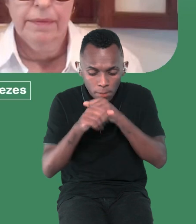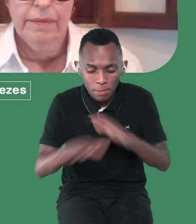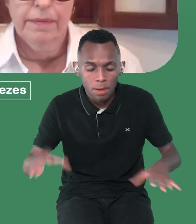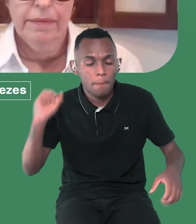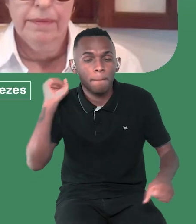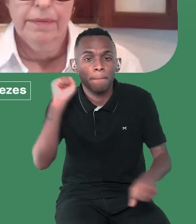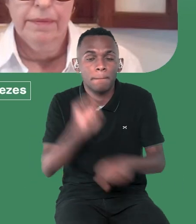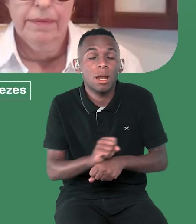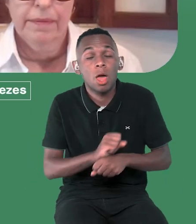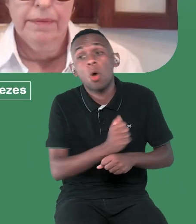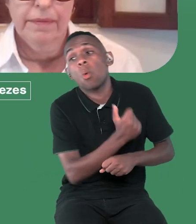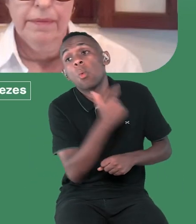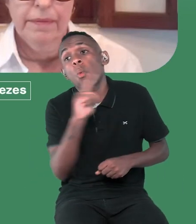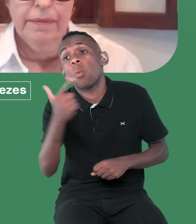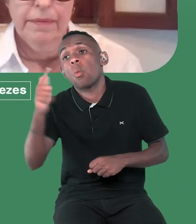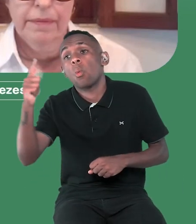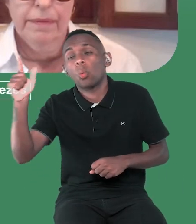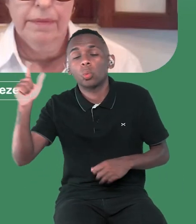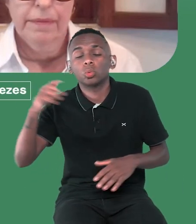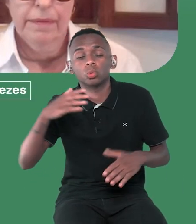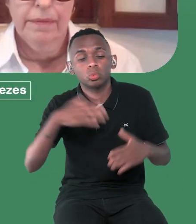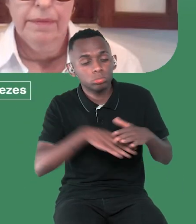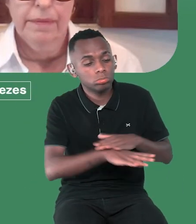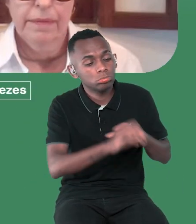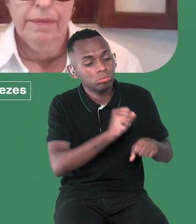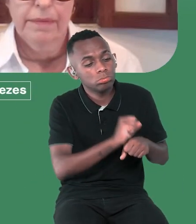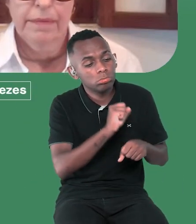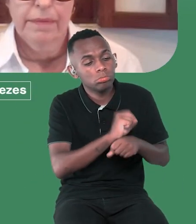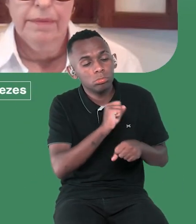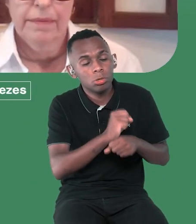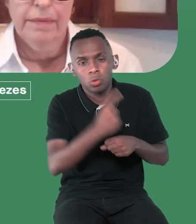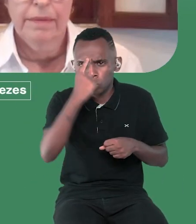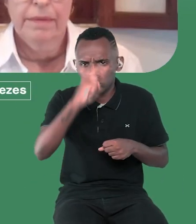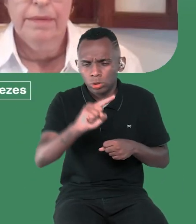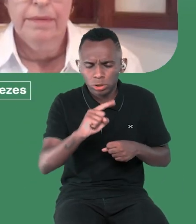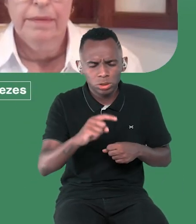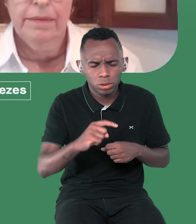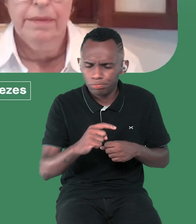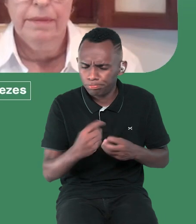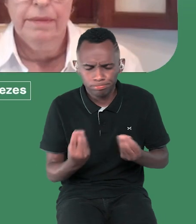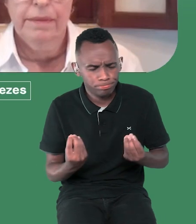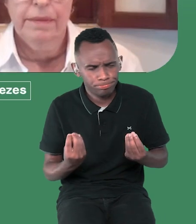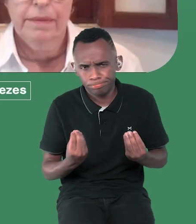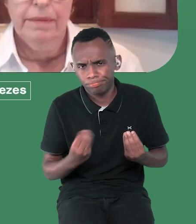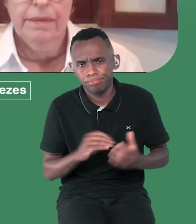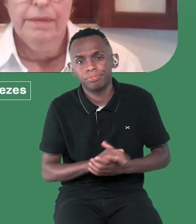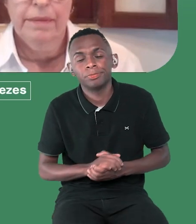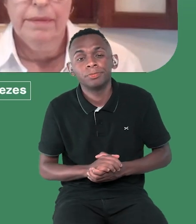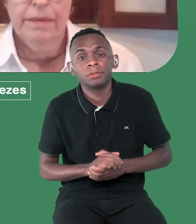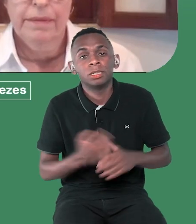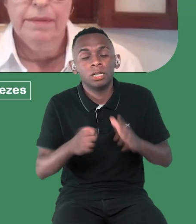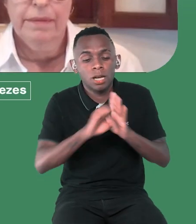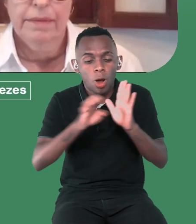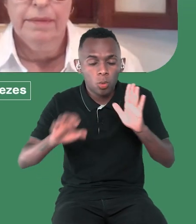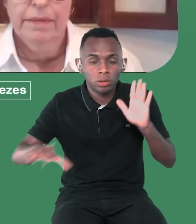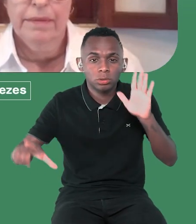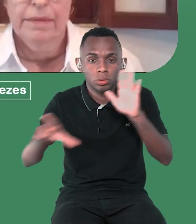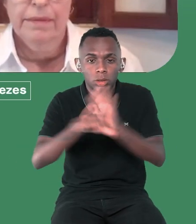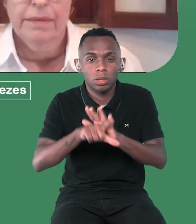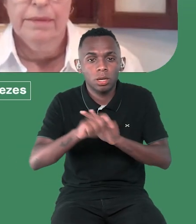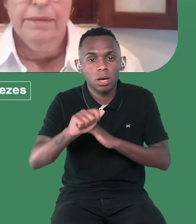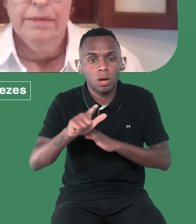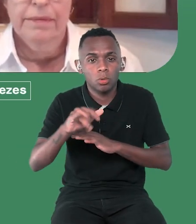suspensos e os outros foram postergados e sem uma data, né, uma previsão. Saiu o edital da lei Aldir